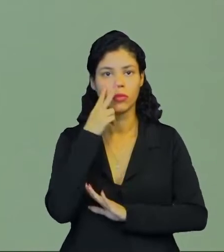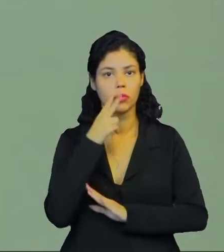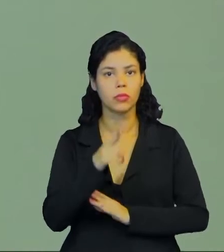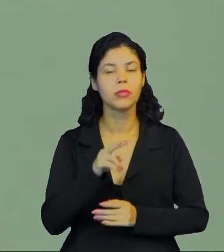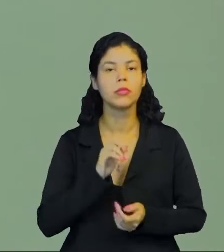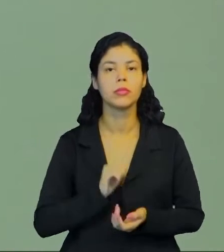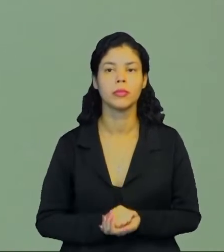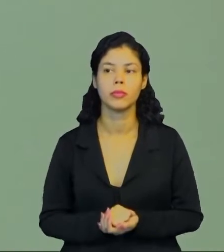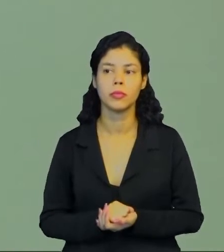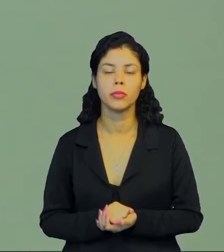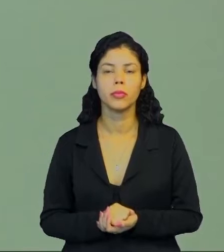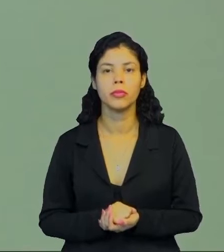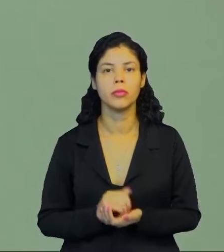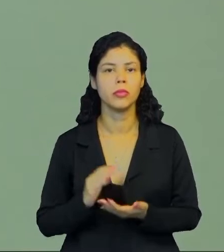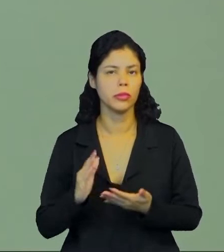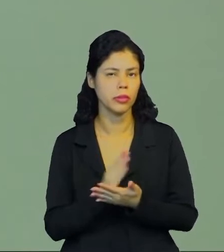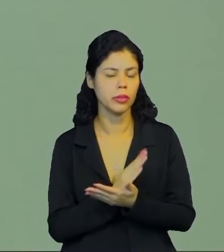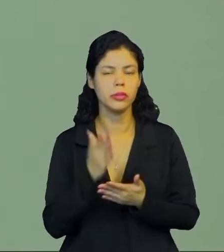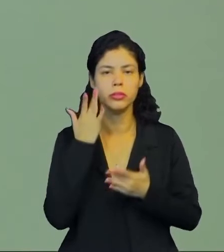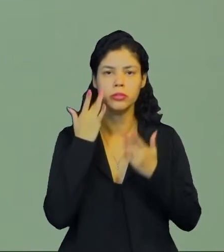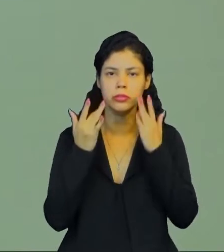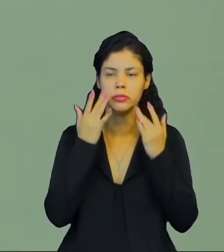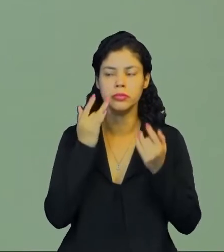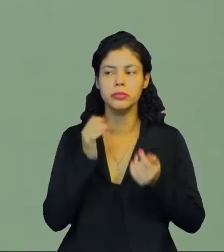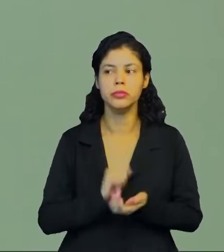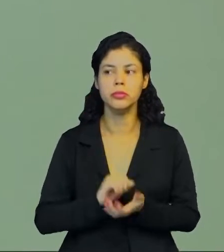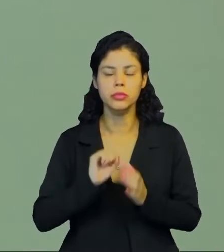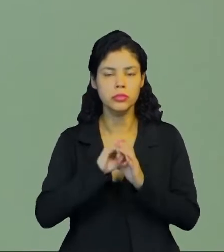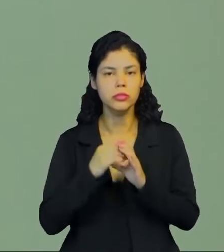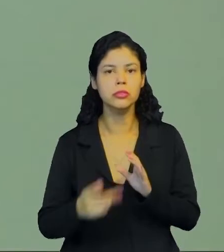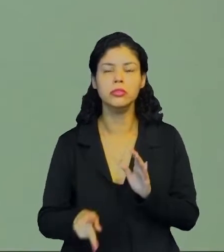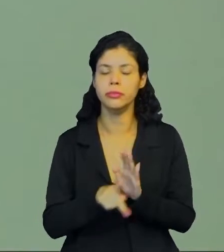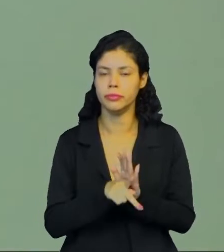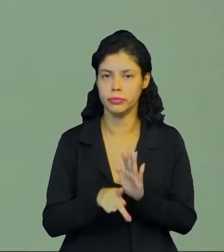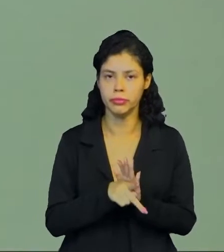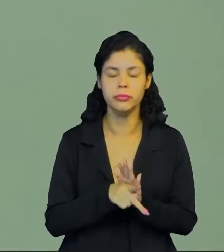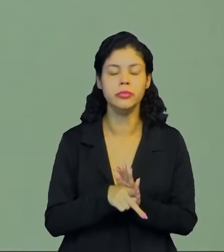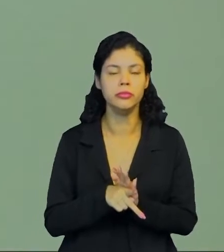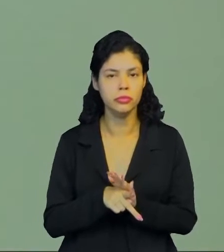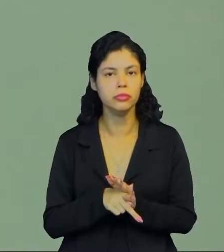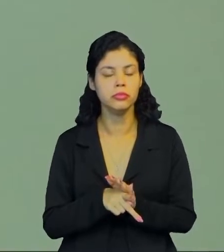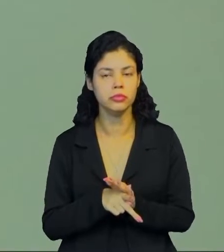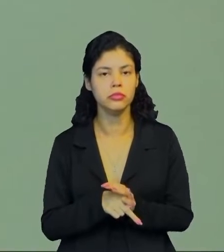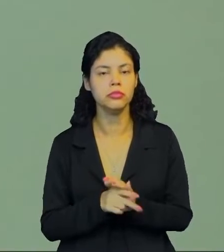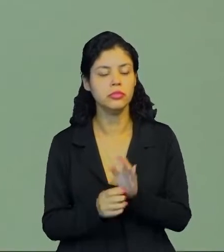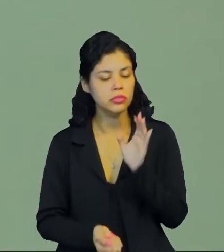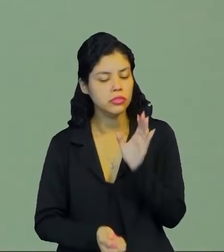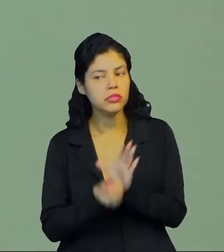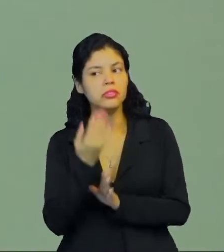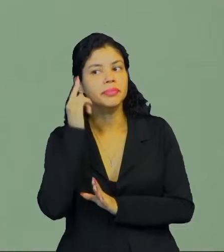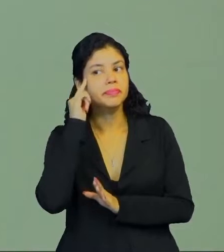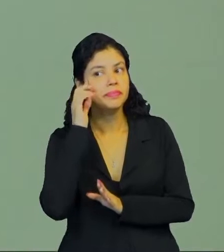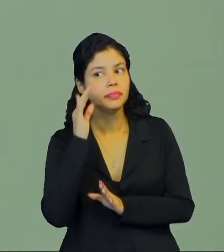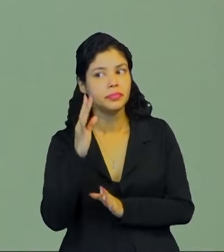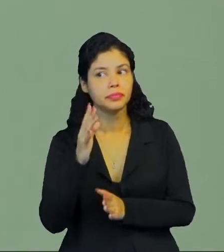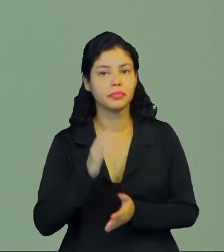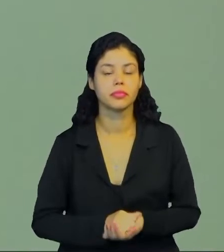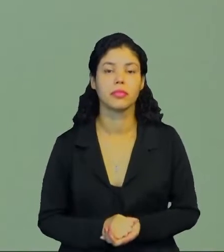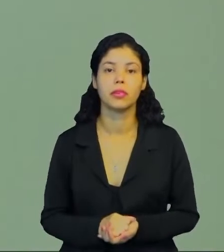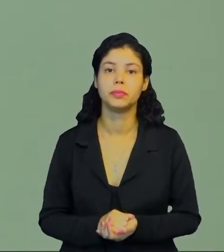vimos que alguns teatros eram caracterizados pela criação,